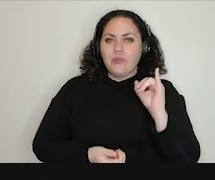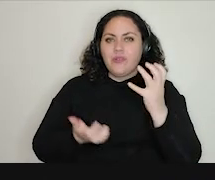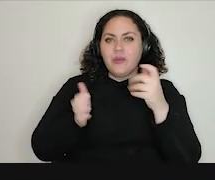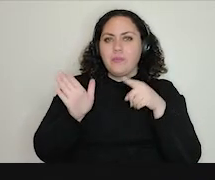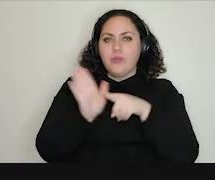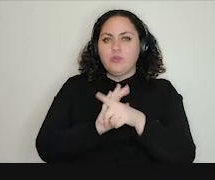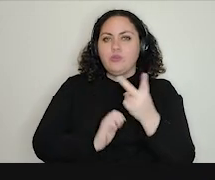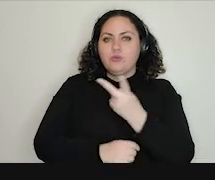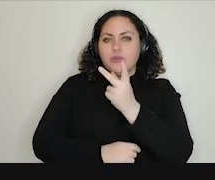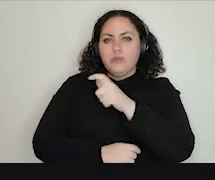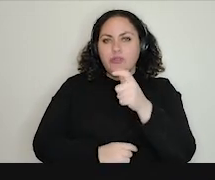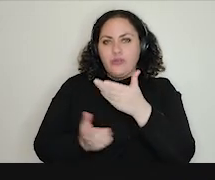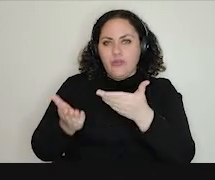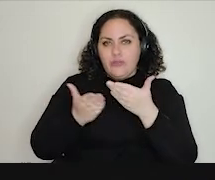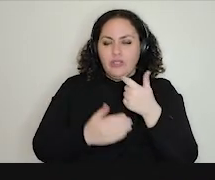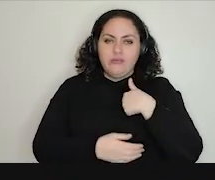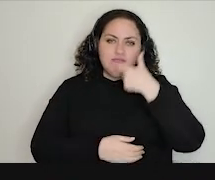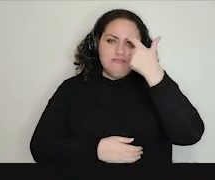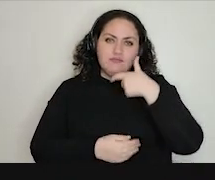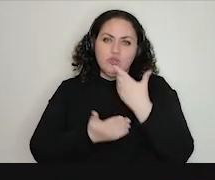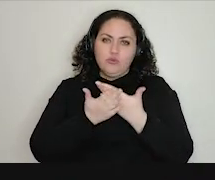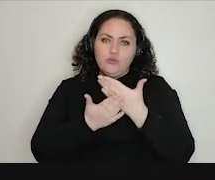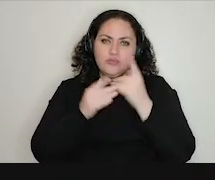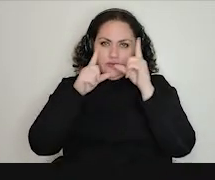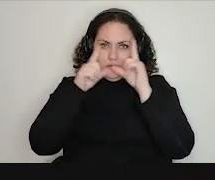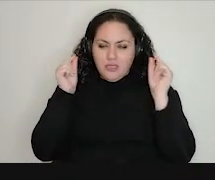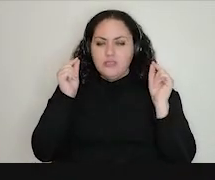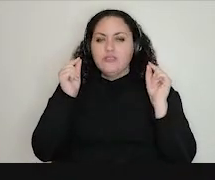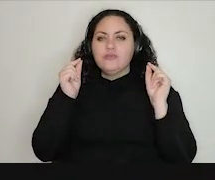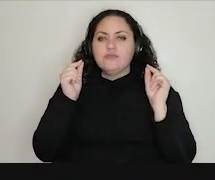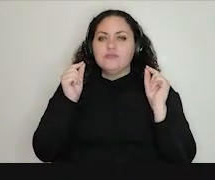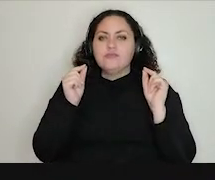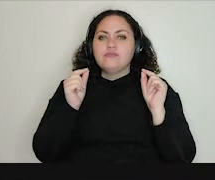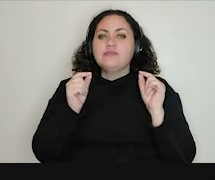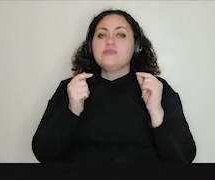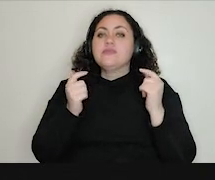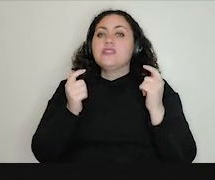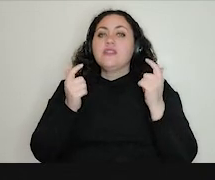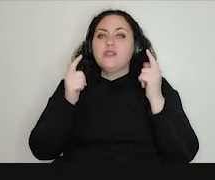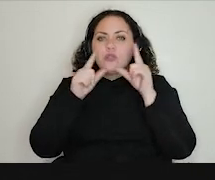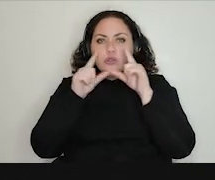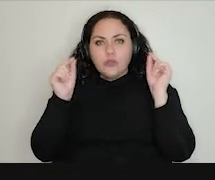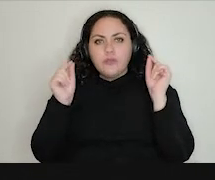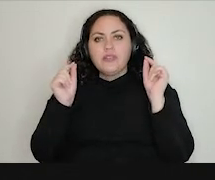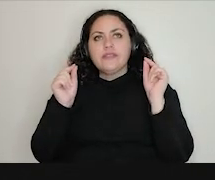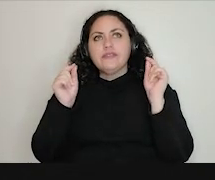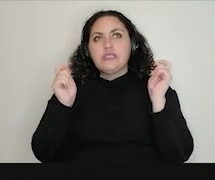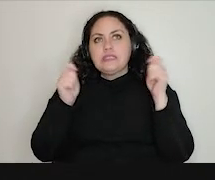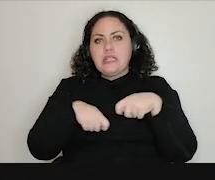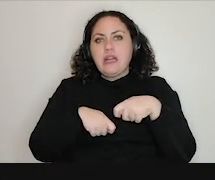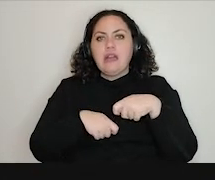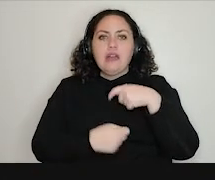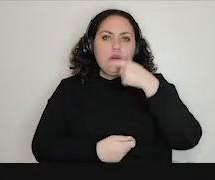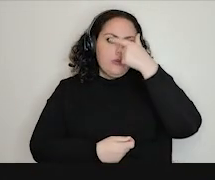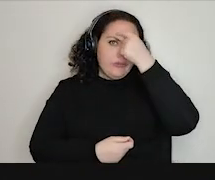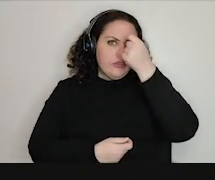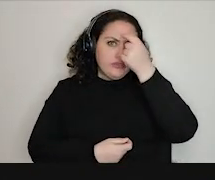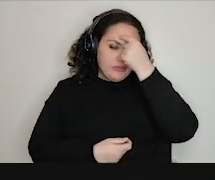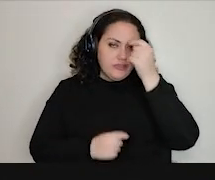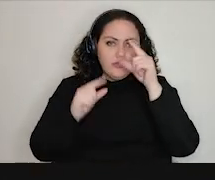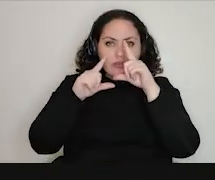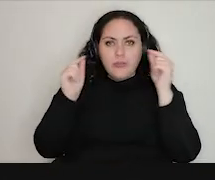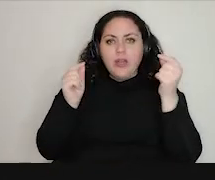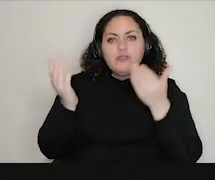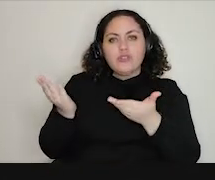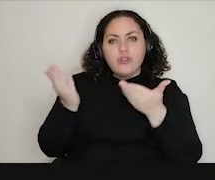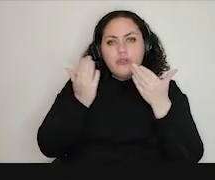Oi, quero fazer uma pergunta para os dois convidados. Eu sou acadêmica de enfermagem e que a enfermagem na universidade pode fazer para ter